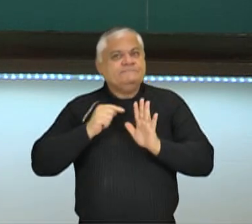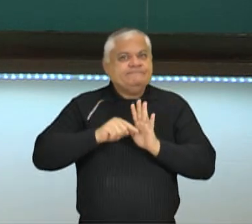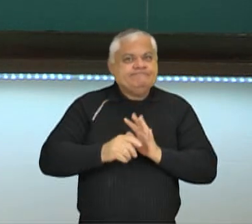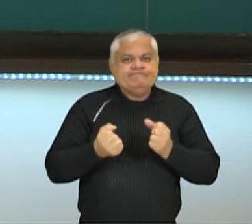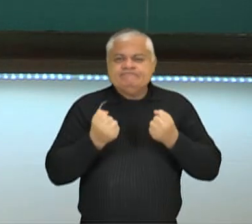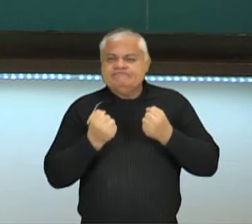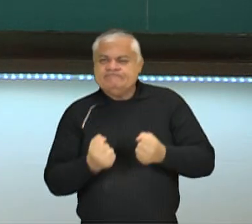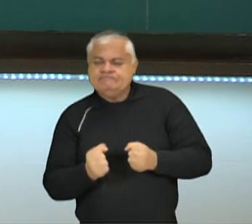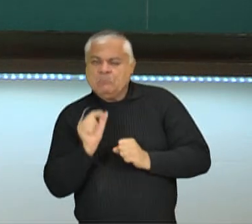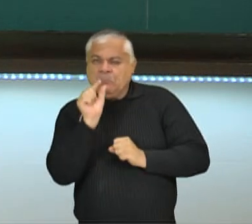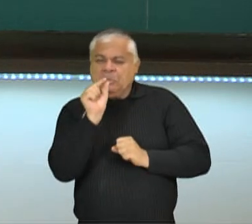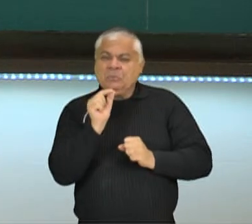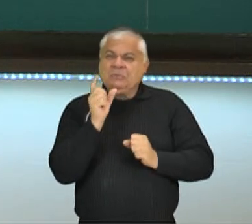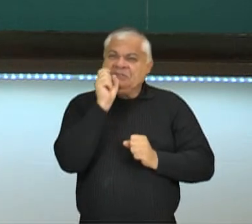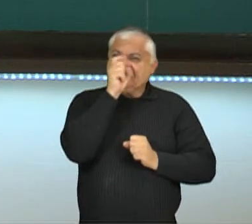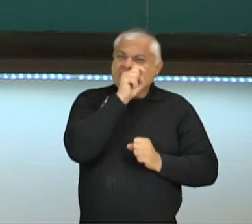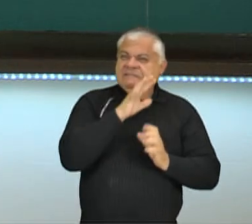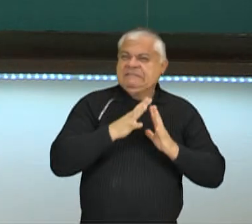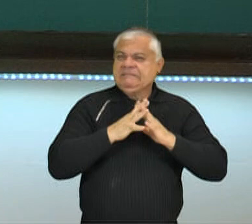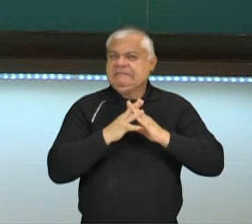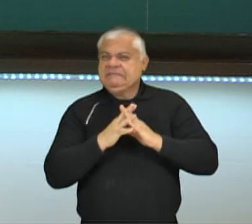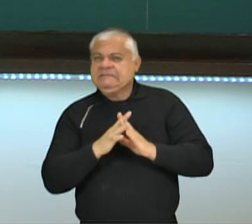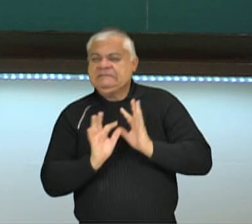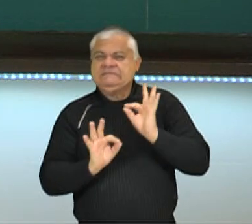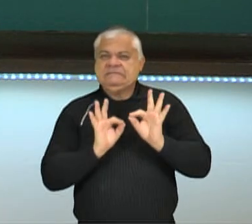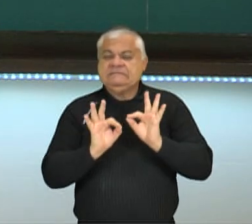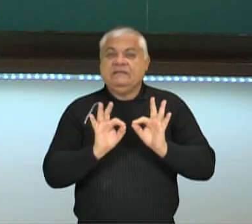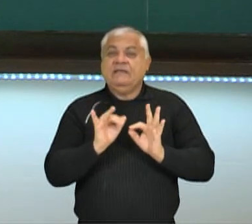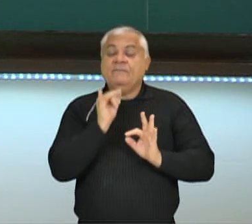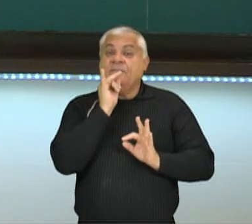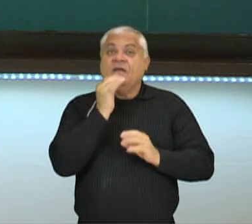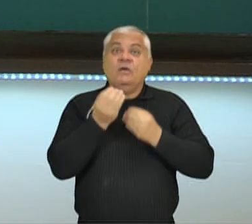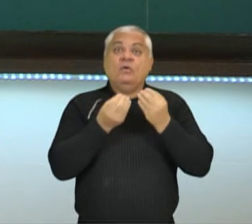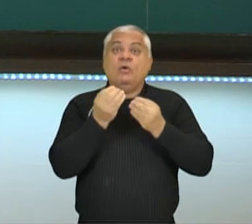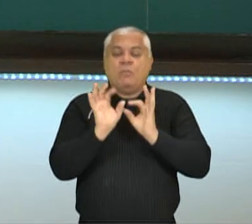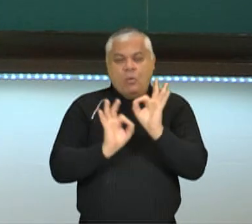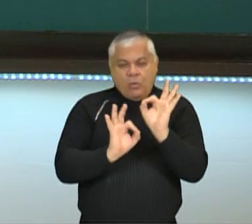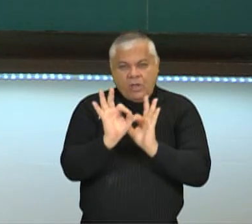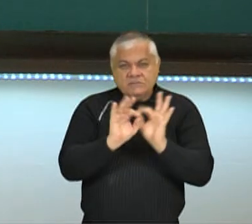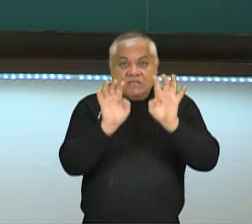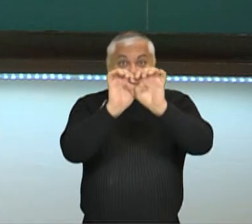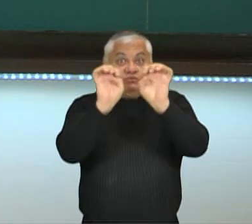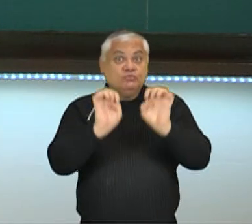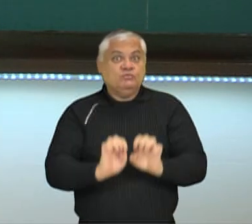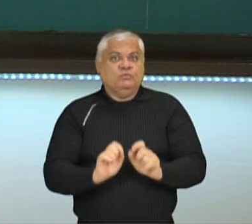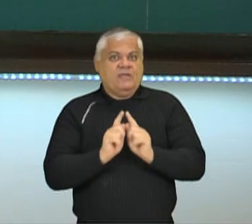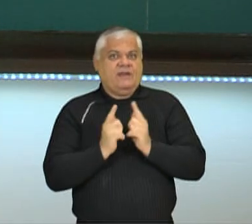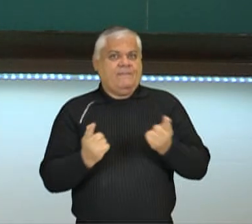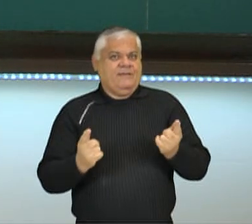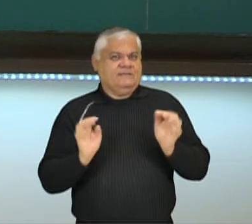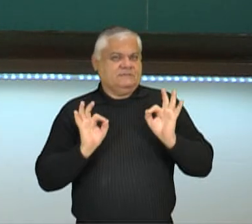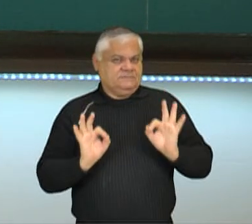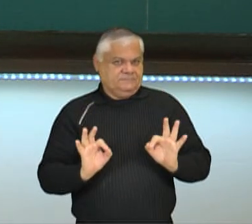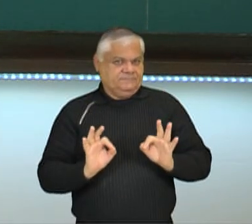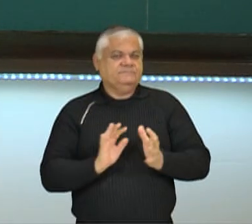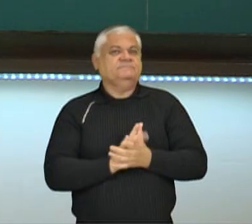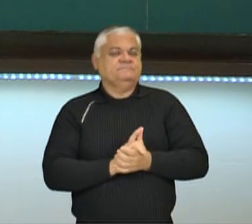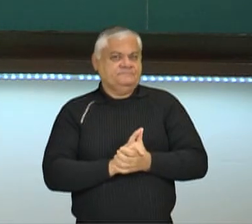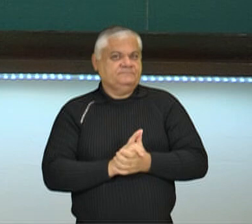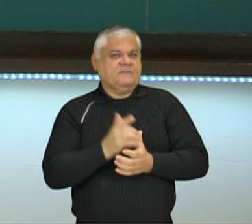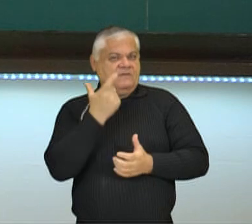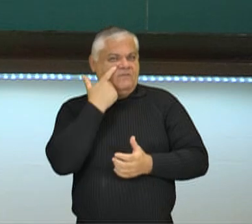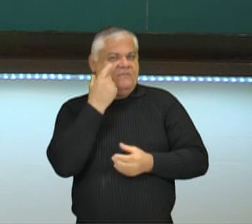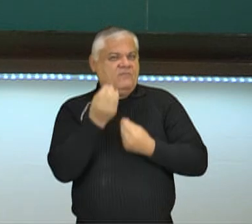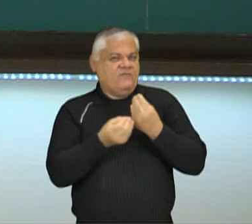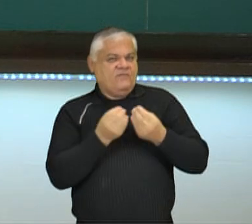complexa. Complexa não na ideia que ela transmitiria, mas sim na estrutura gramatical mesmo, tá? Então,